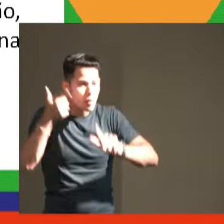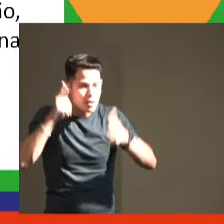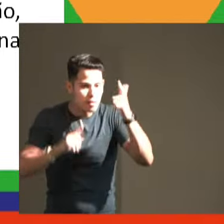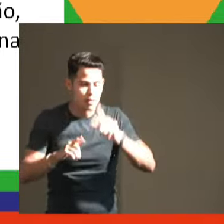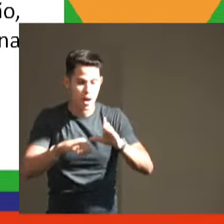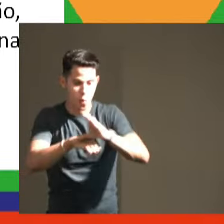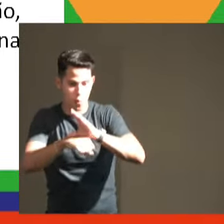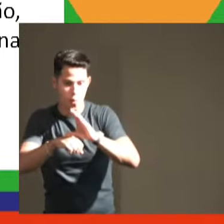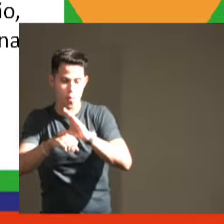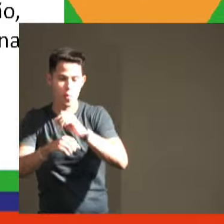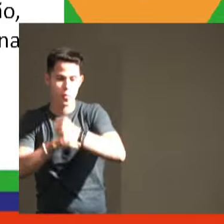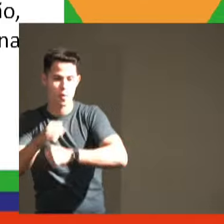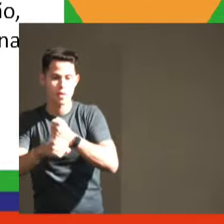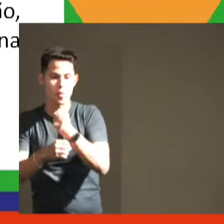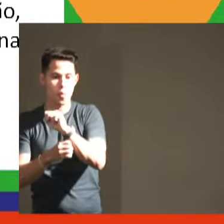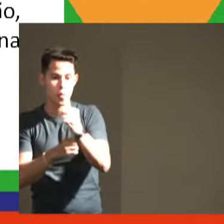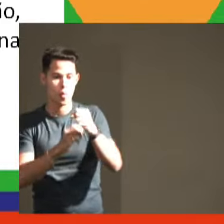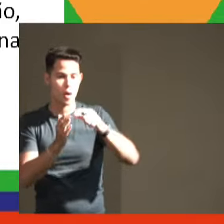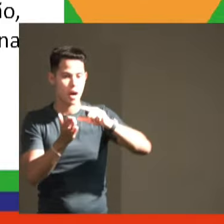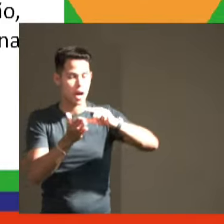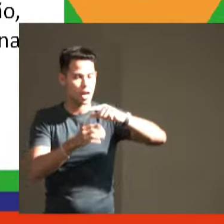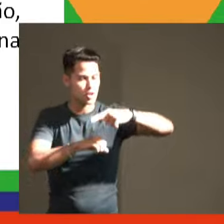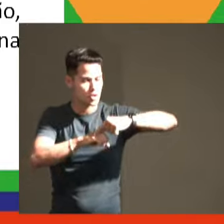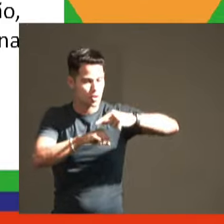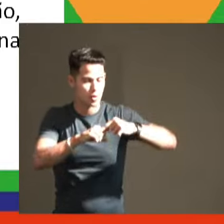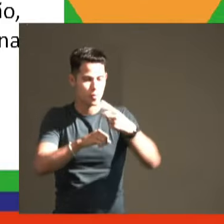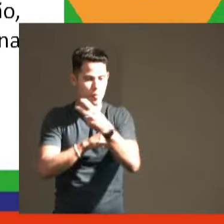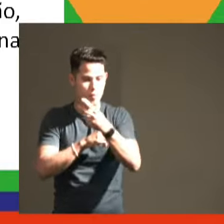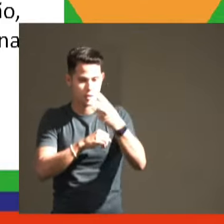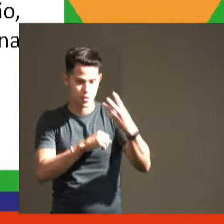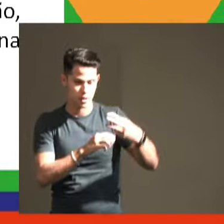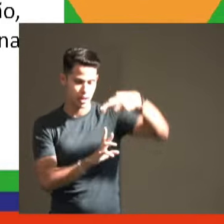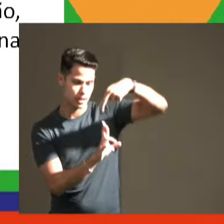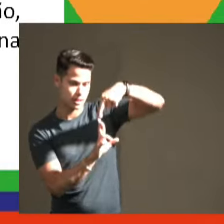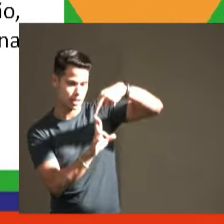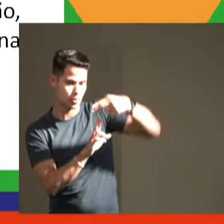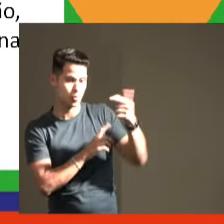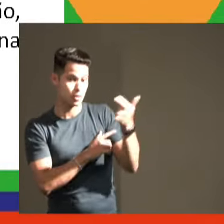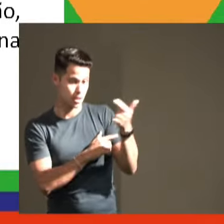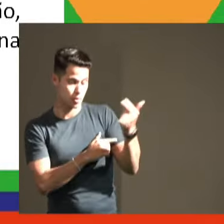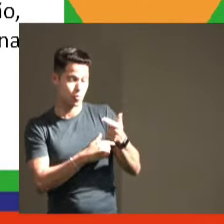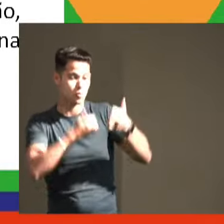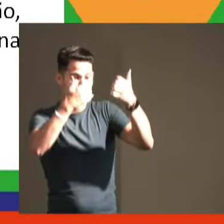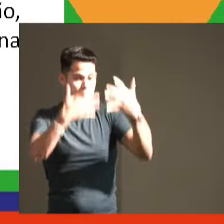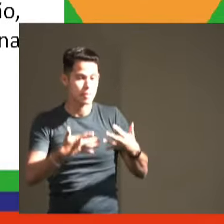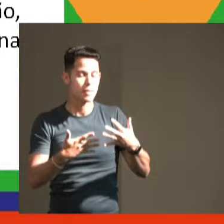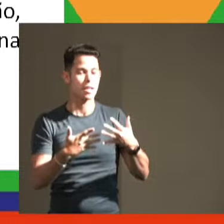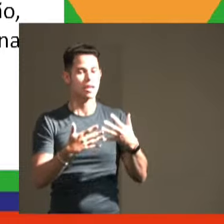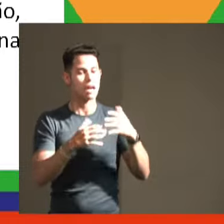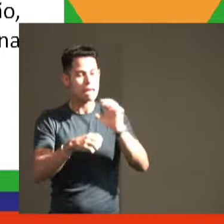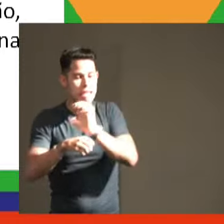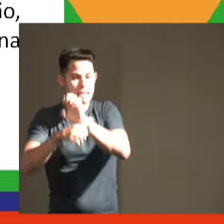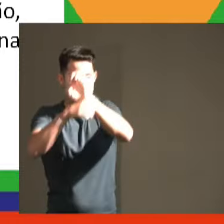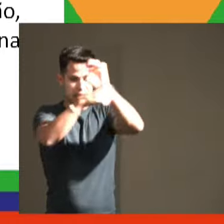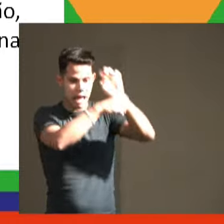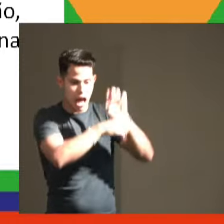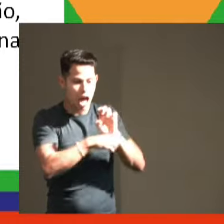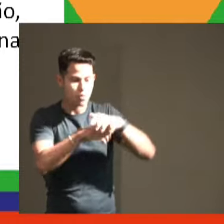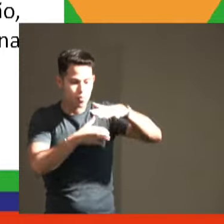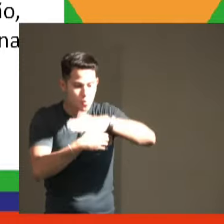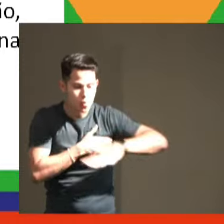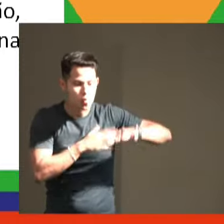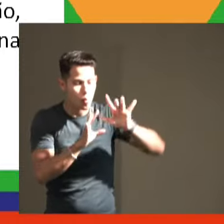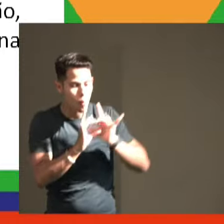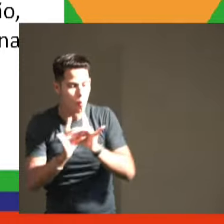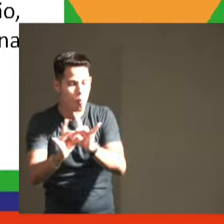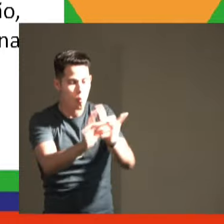Constituição de 88, em seu artigo 23, inciso 2º, determina que a competência comum da União, dos Estados, do Distrito Federal e dos Municípios cuidar da